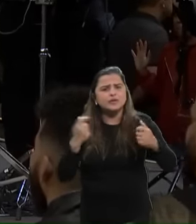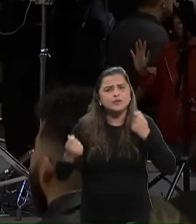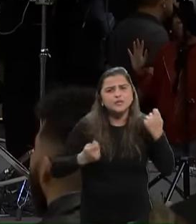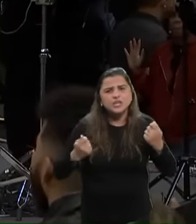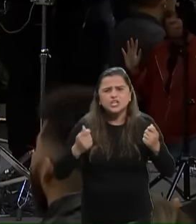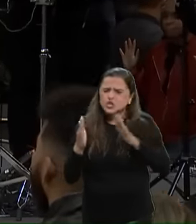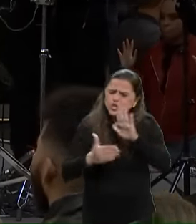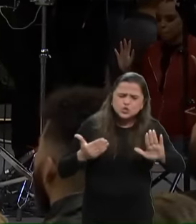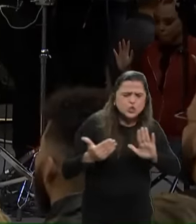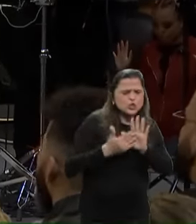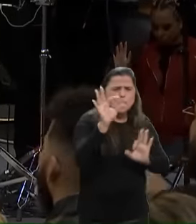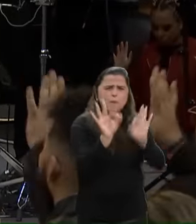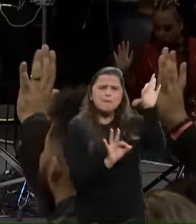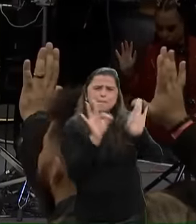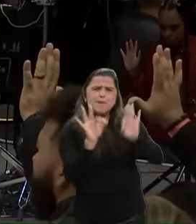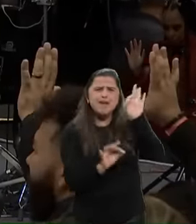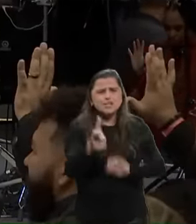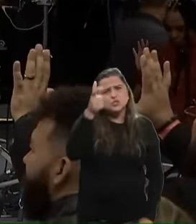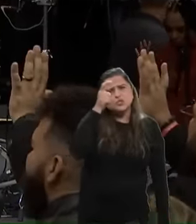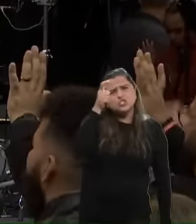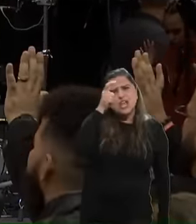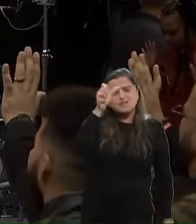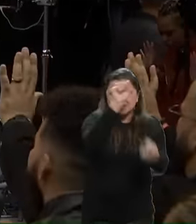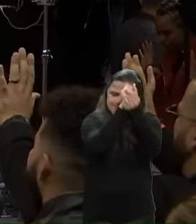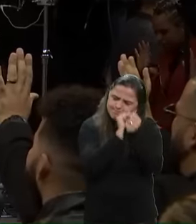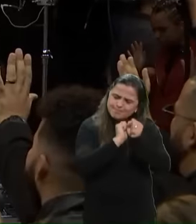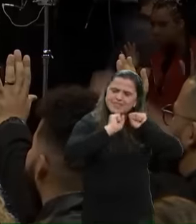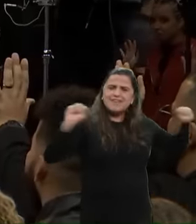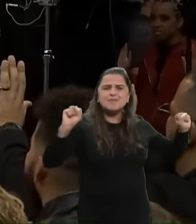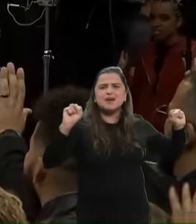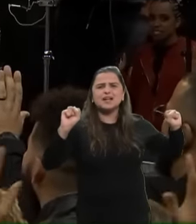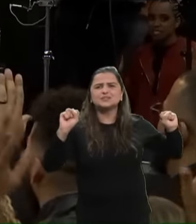Todo laço vai ser quebrado.